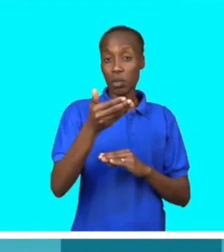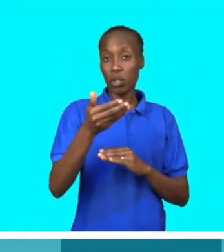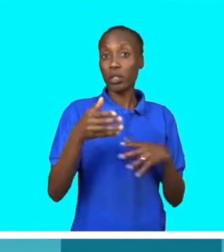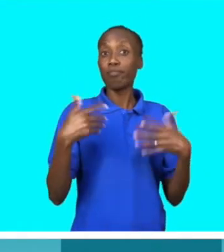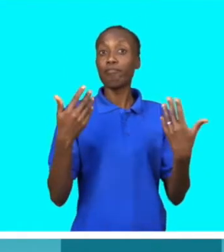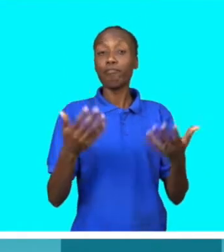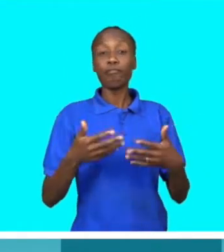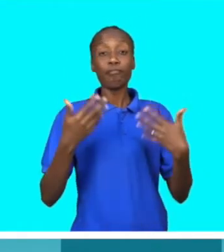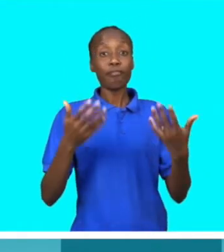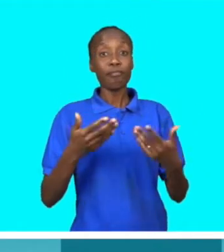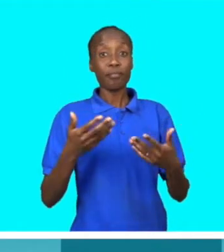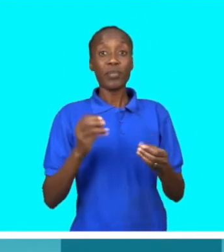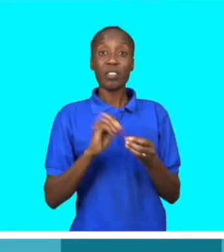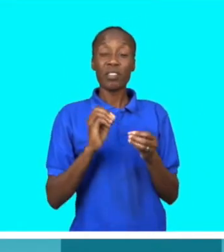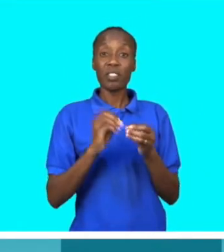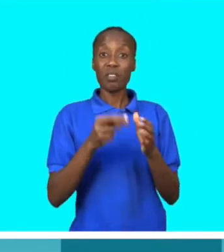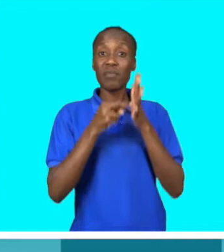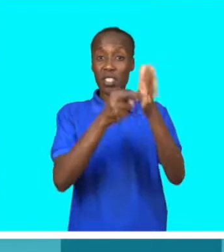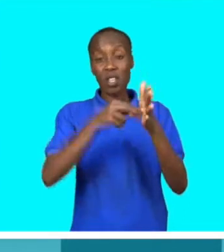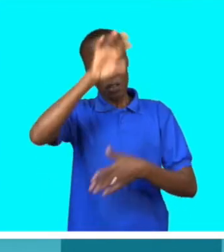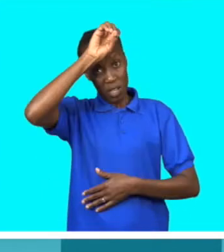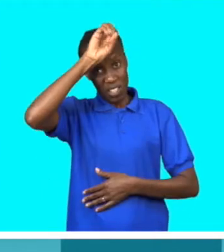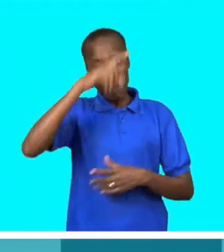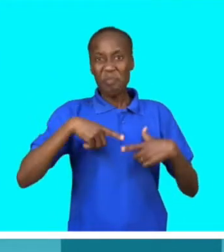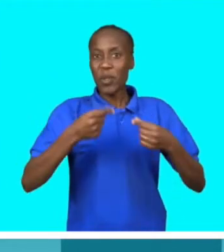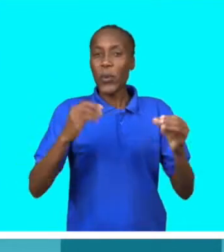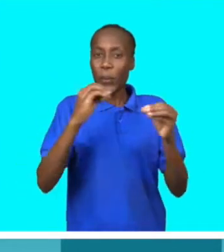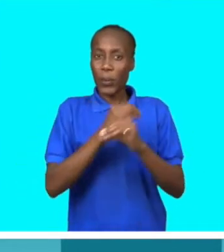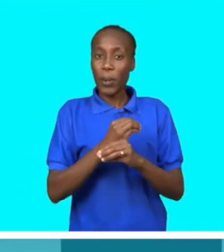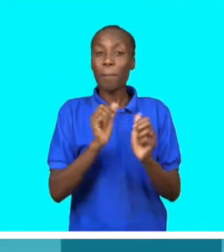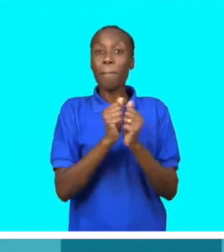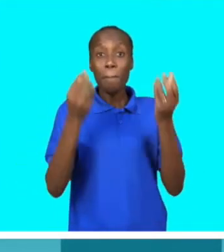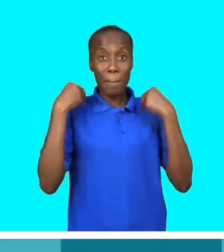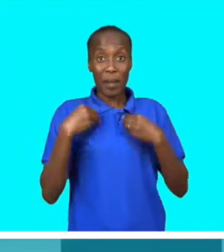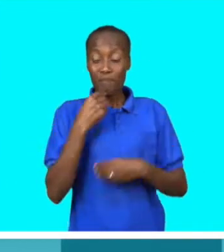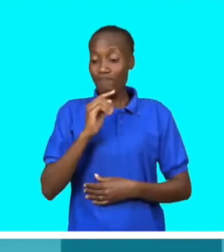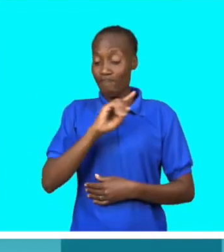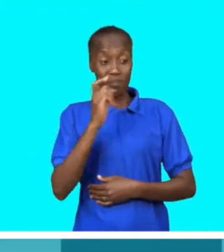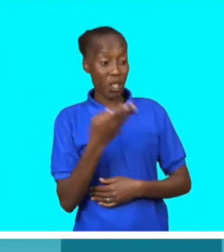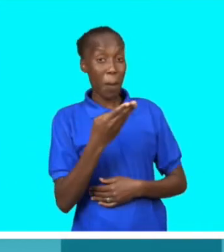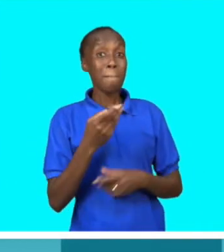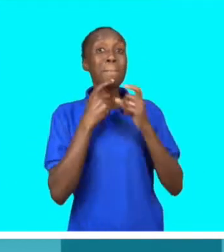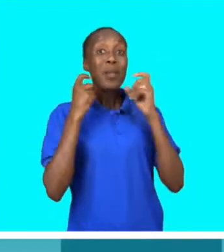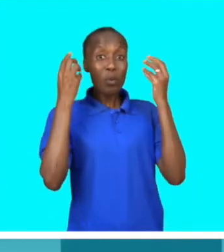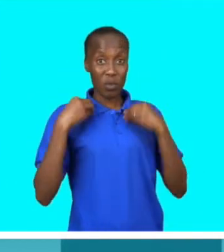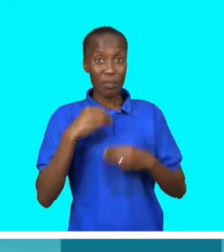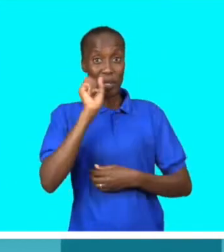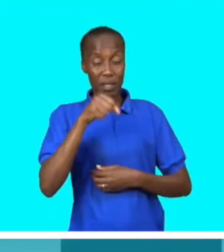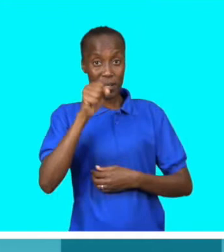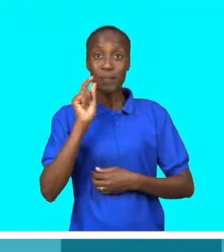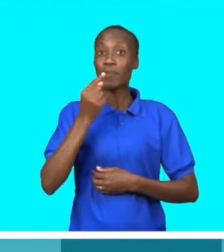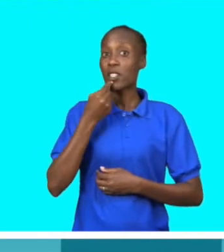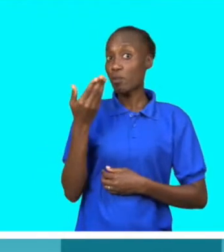depois é que fui evacuado para a África do Sul, contra a vontade. Tanto que os médicos diziam... Os moçambicanos, neste caso?